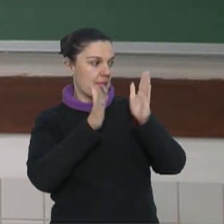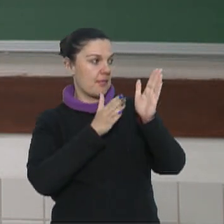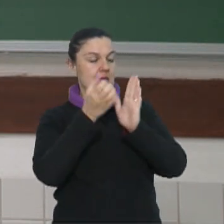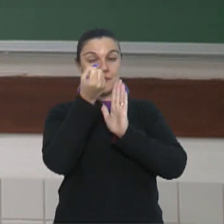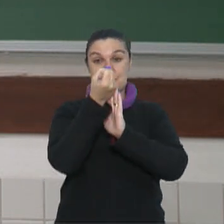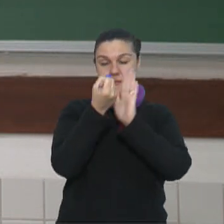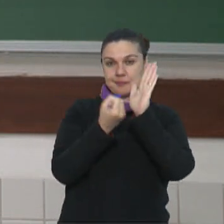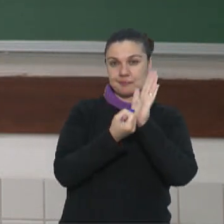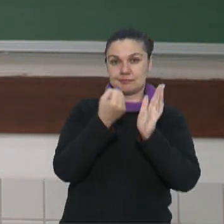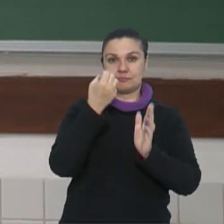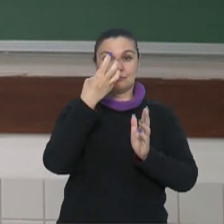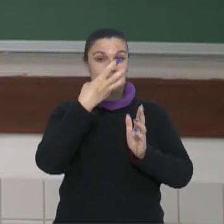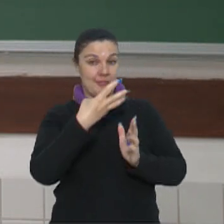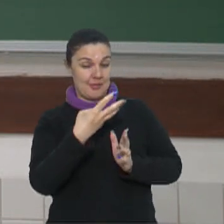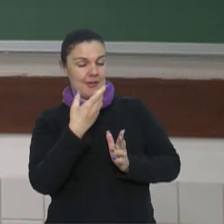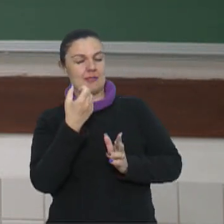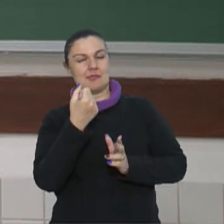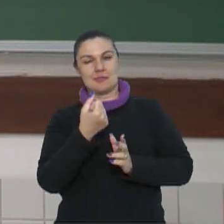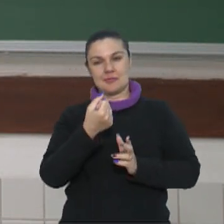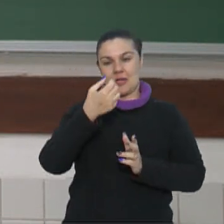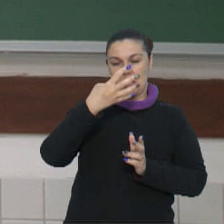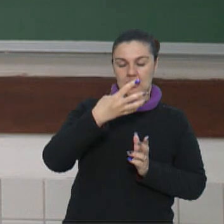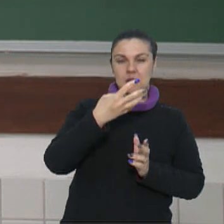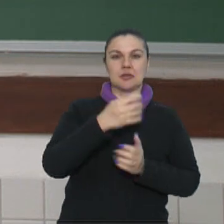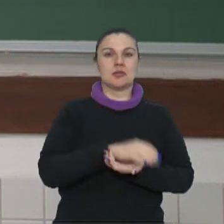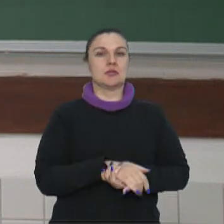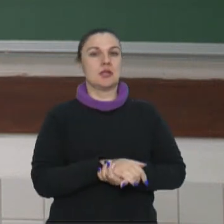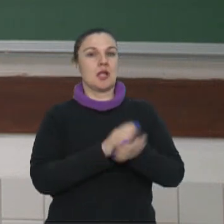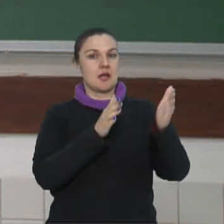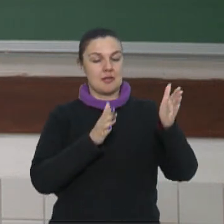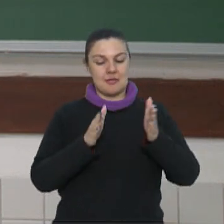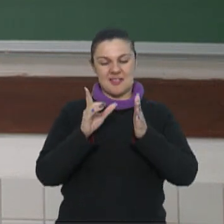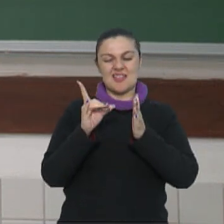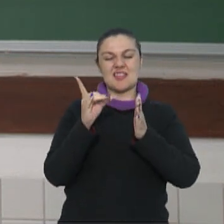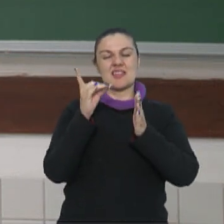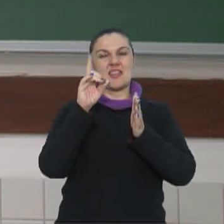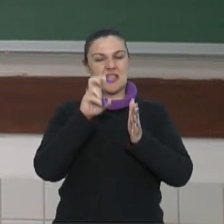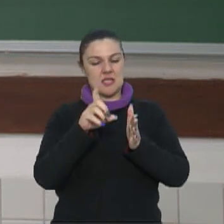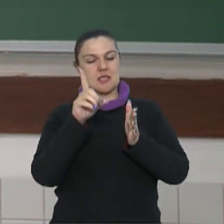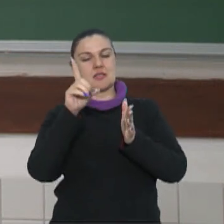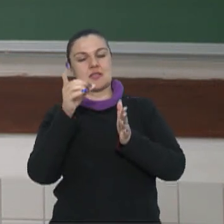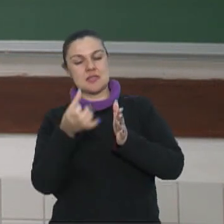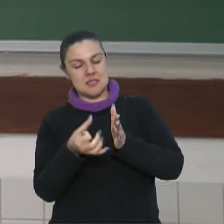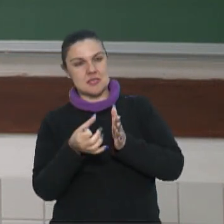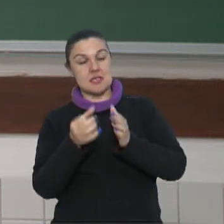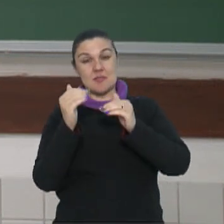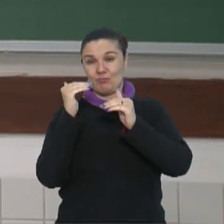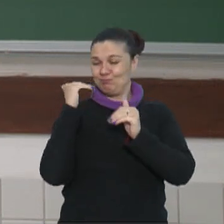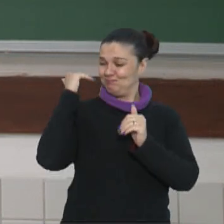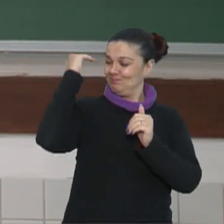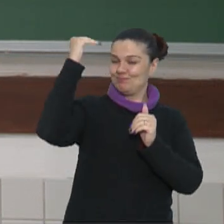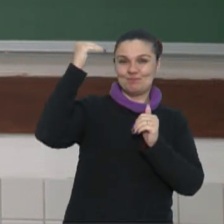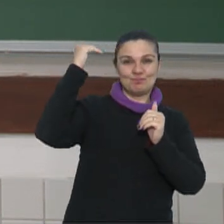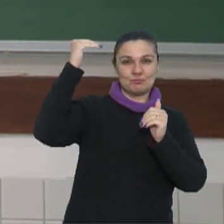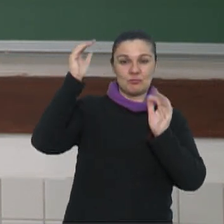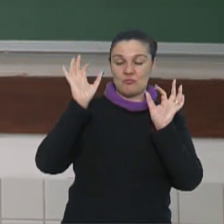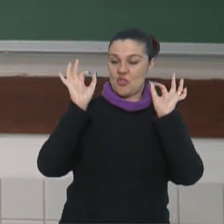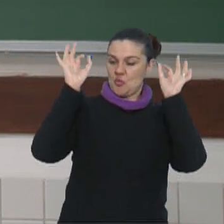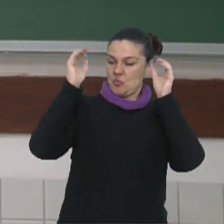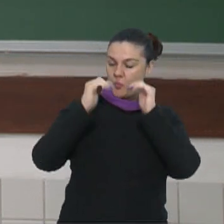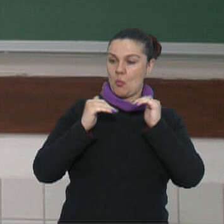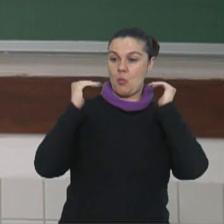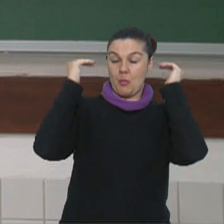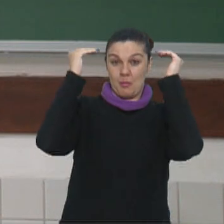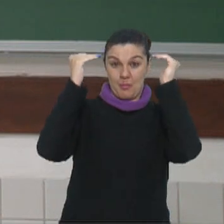XIII, século XIV, século XVI, século XV e XVI é o auge da civilização